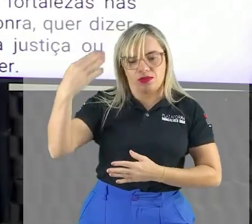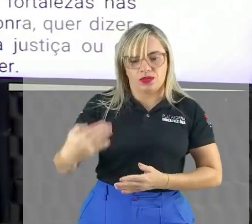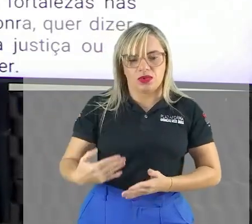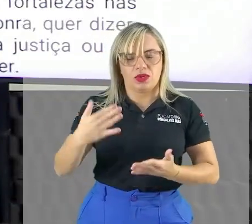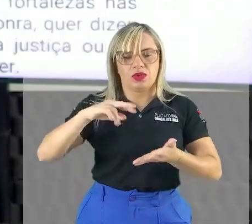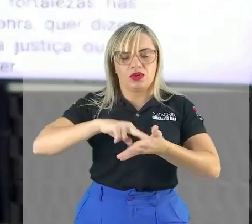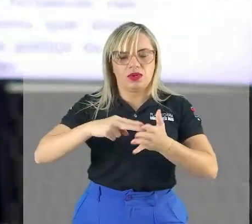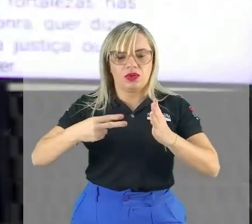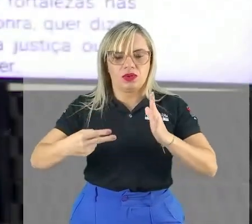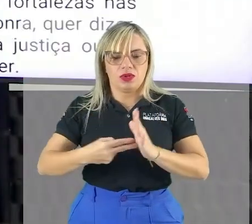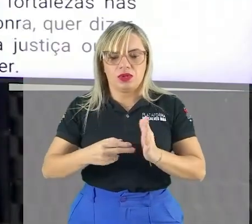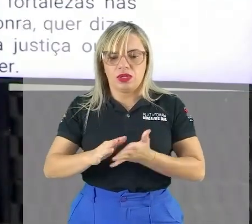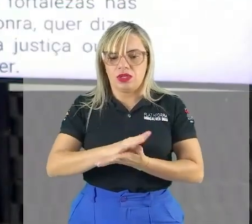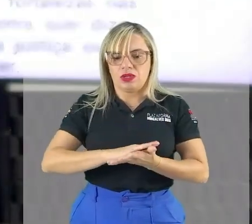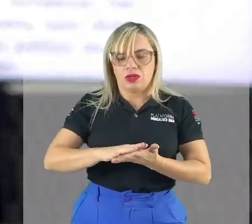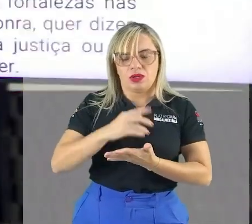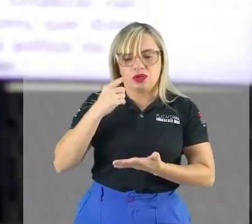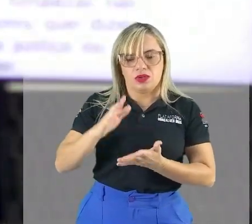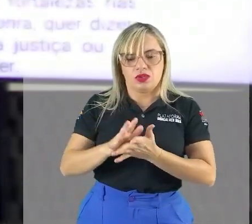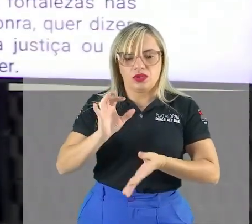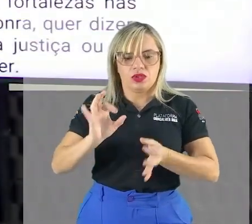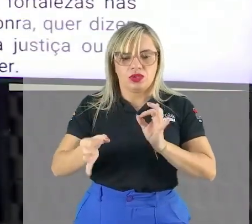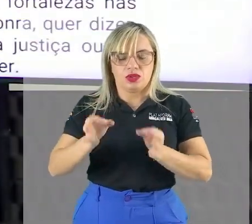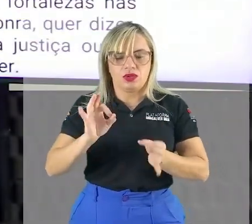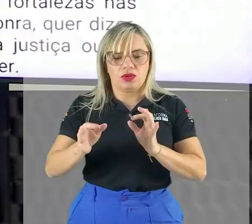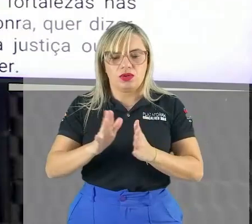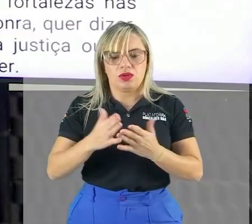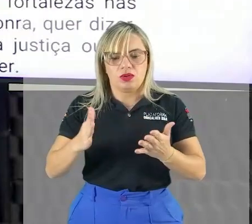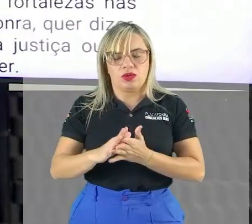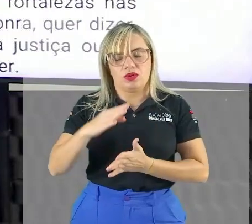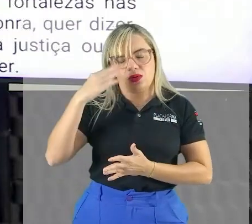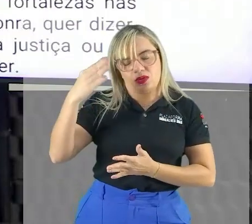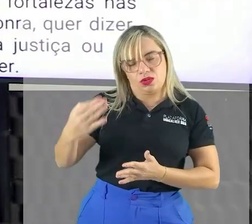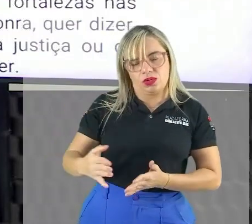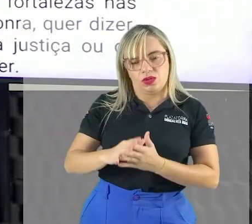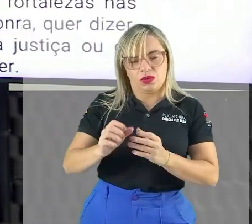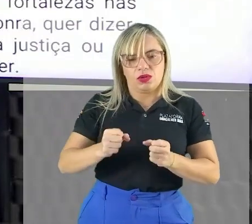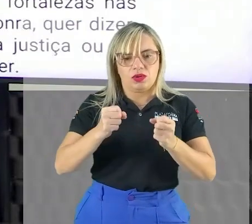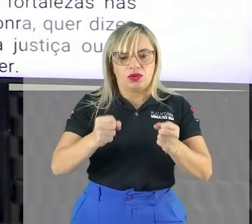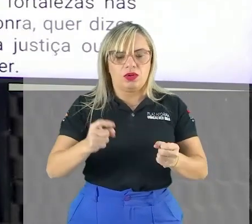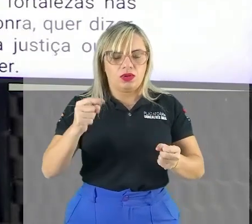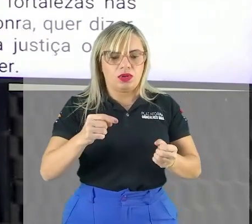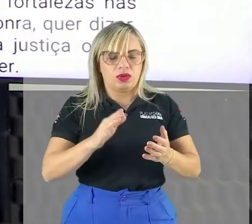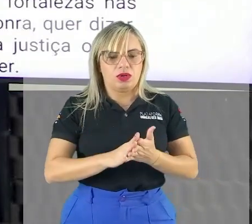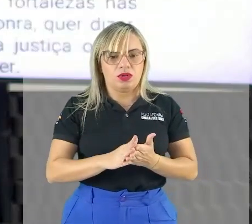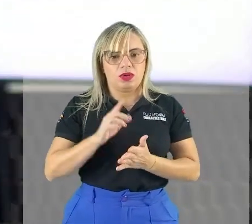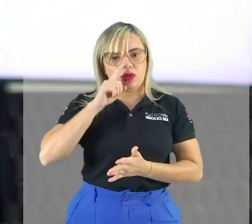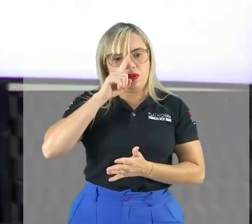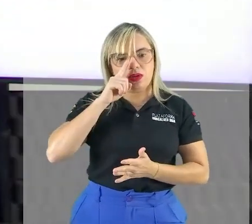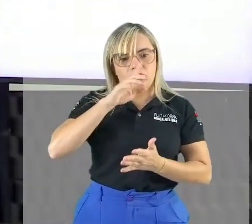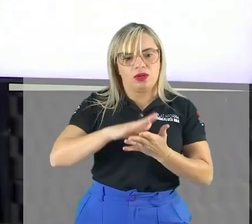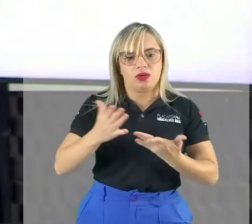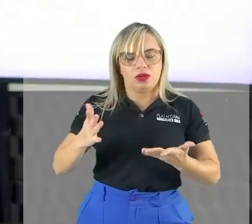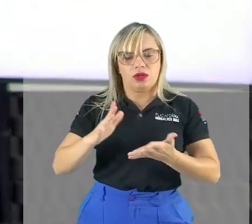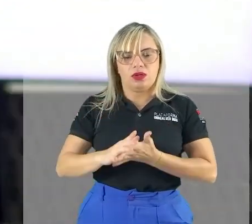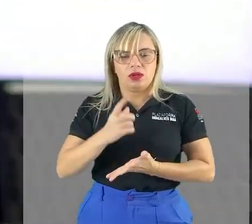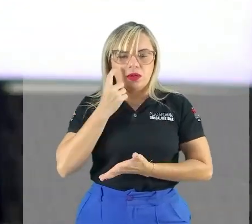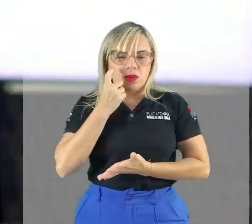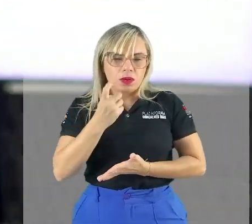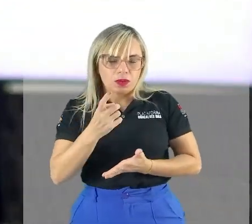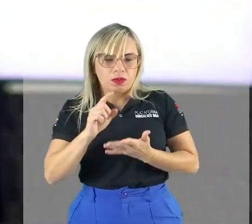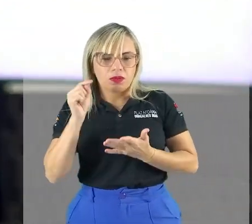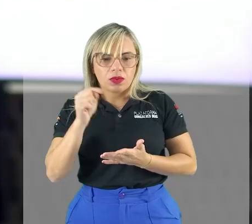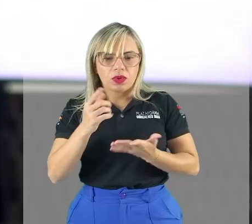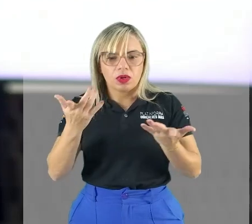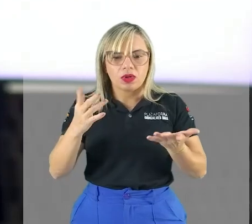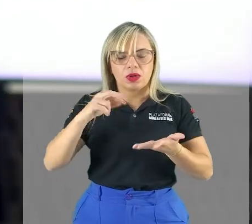quer dizer nada em detrimento de sua justiça ou do que possa sua honra depender. Interesse